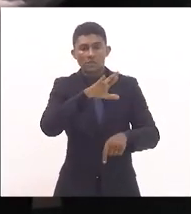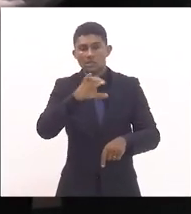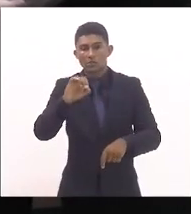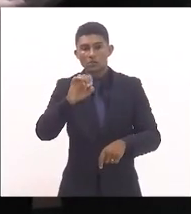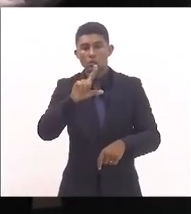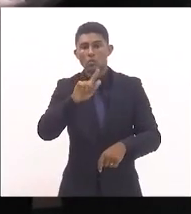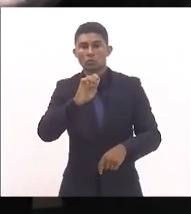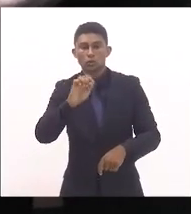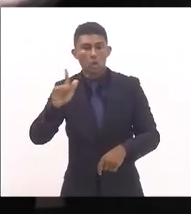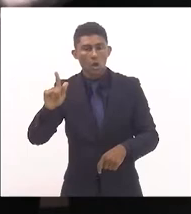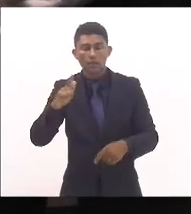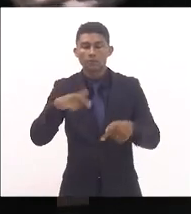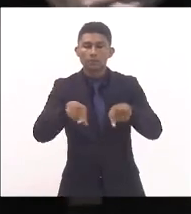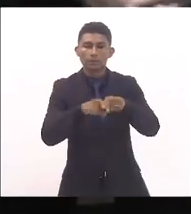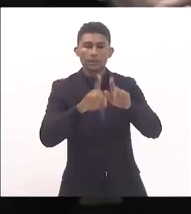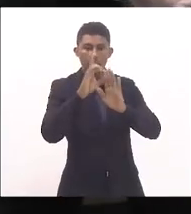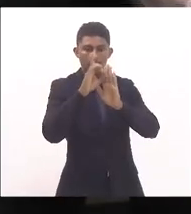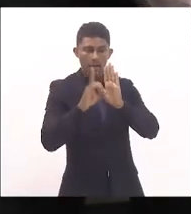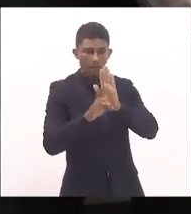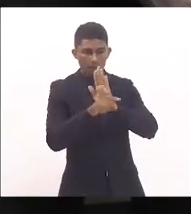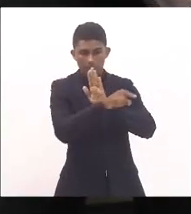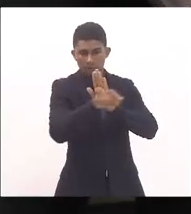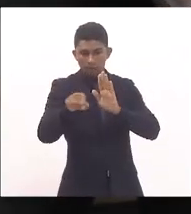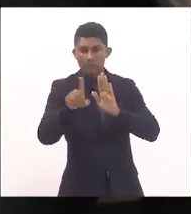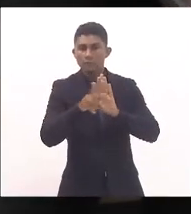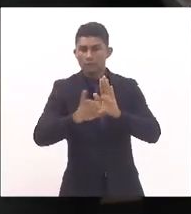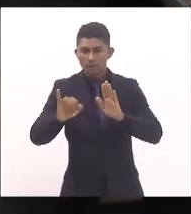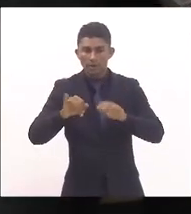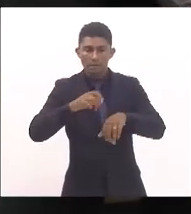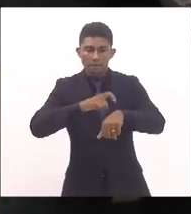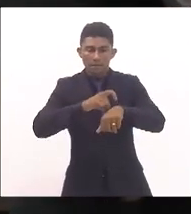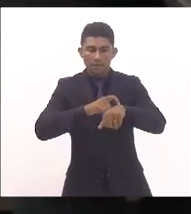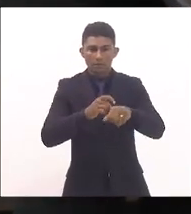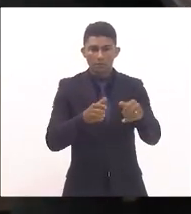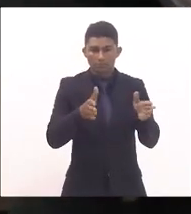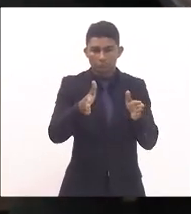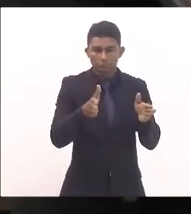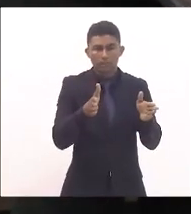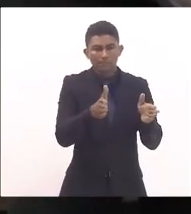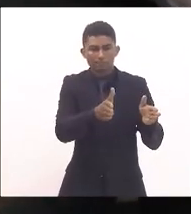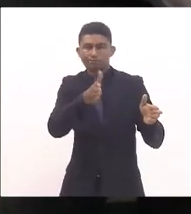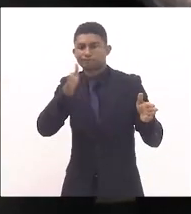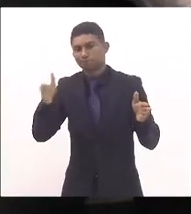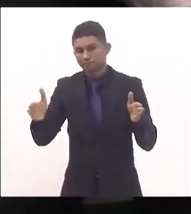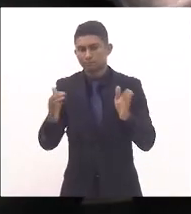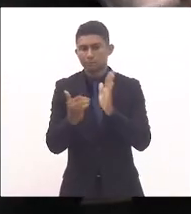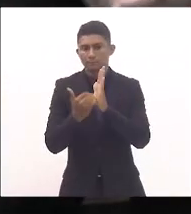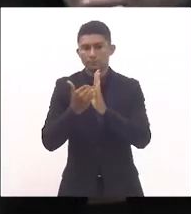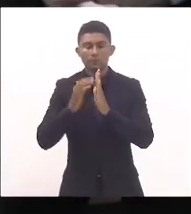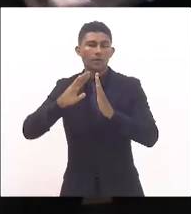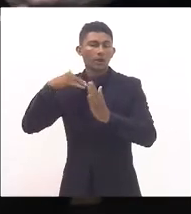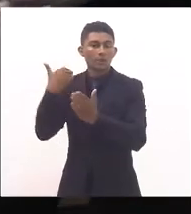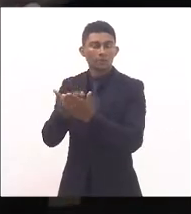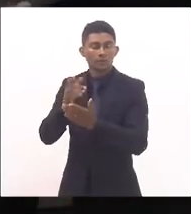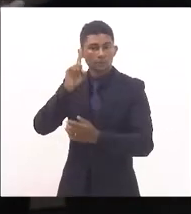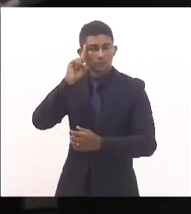regulamentador, terão os seus prazos estendidos para 31